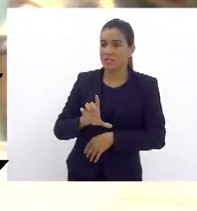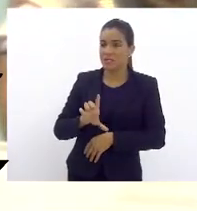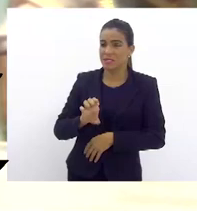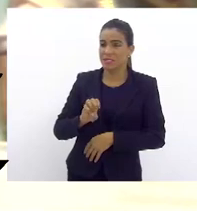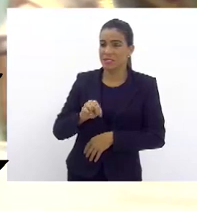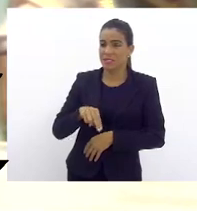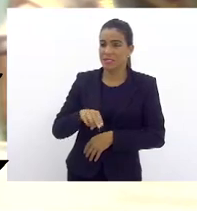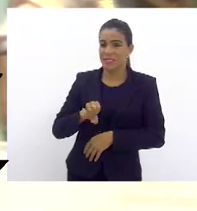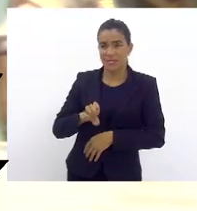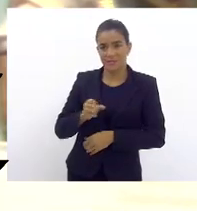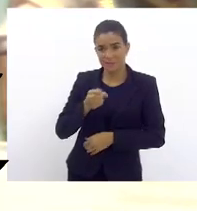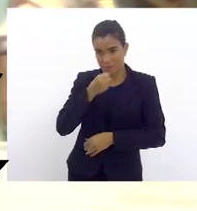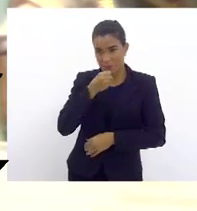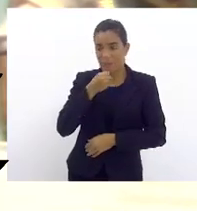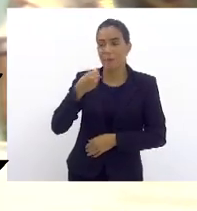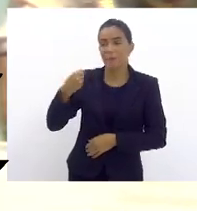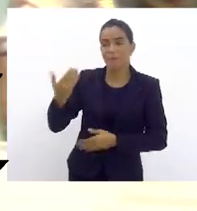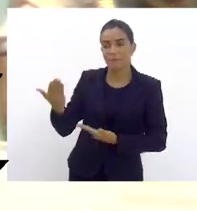é contigo